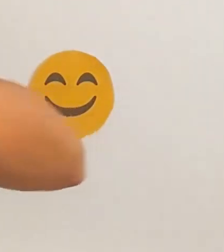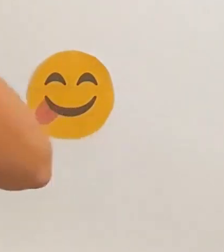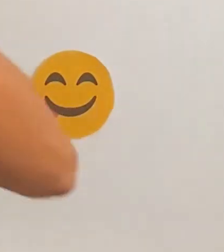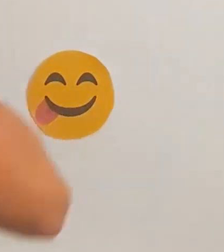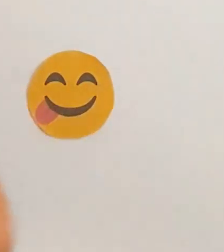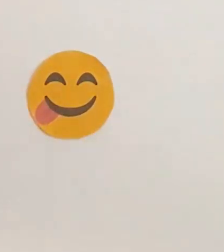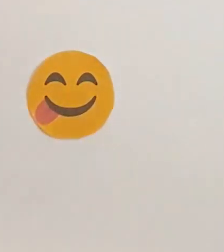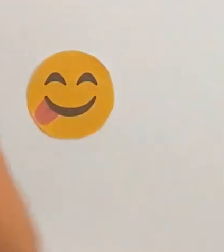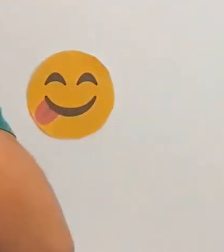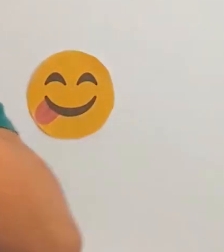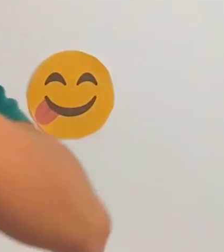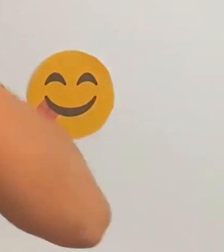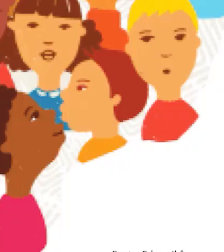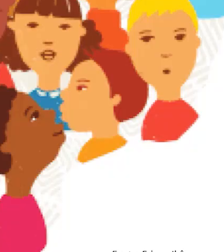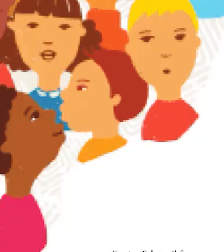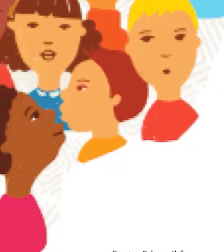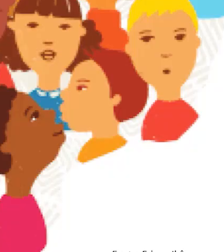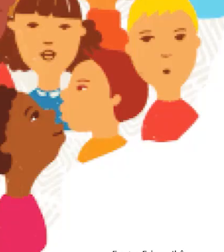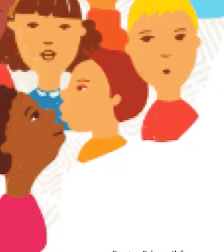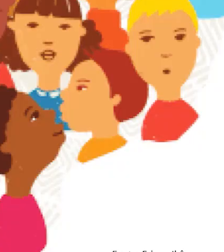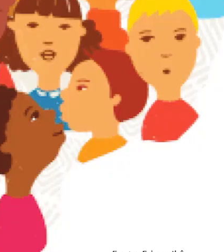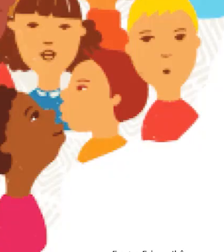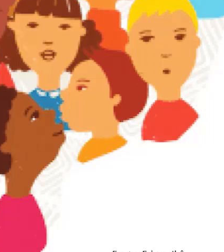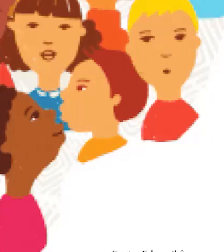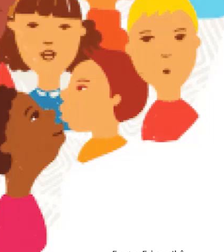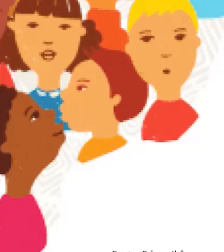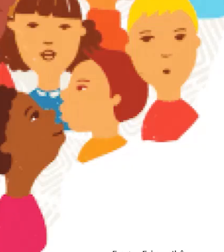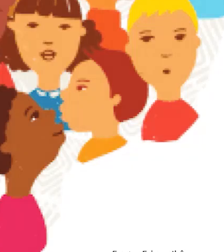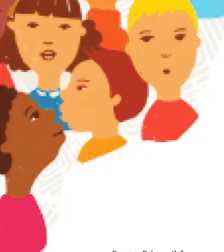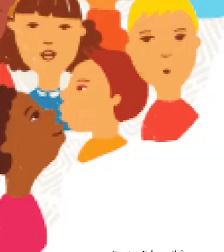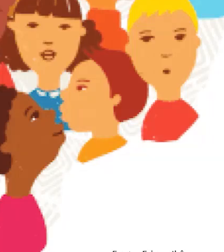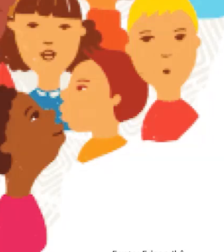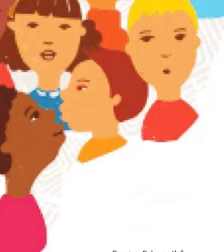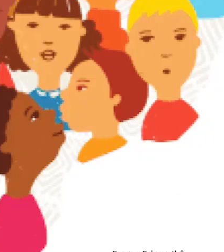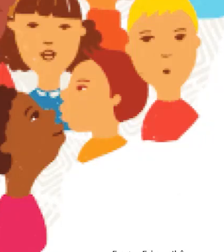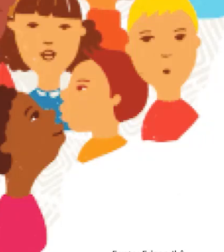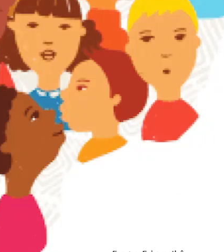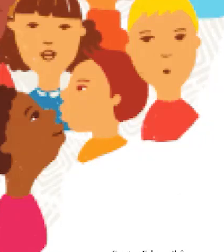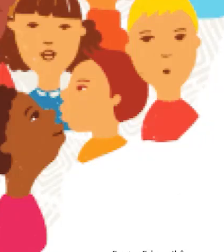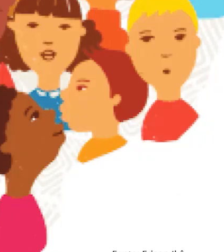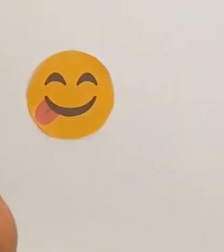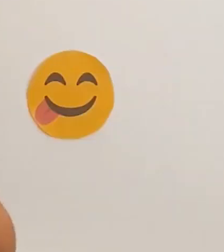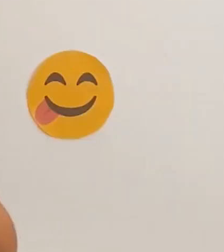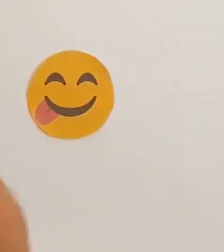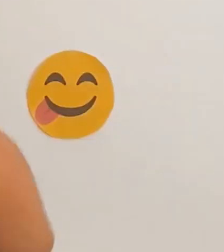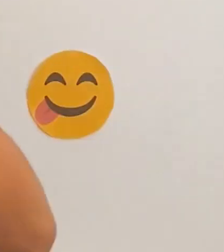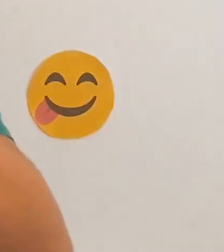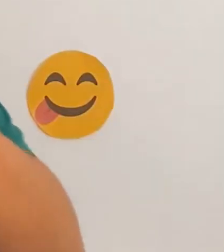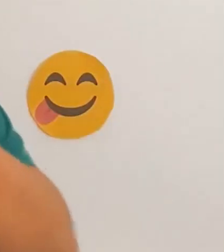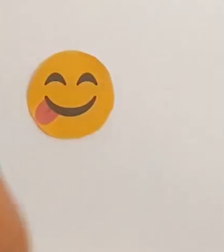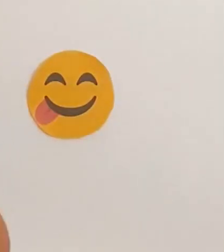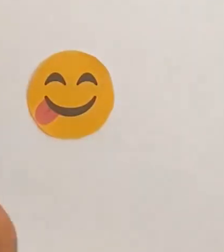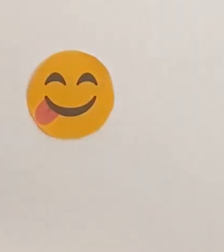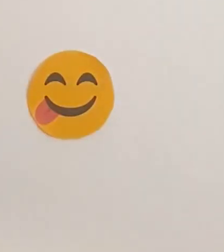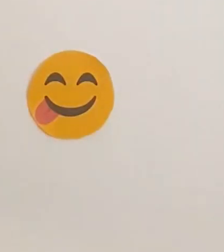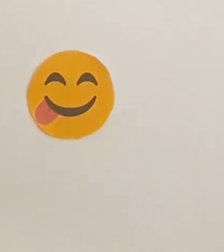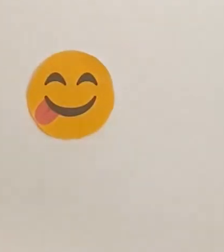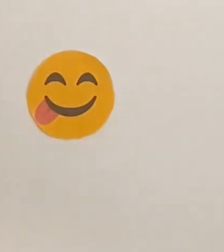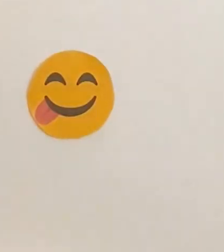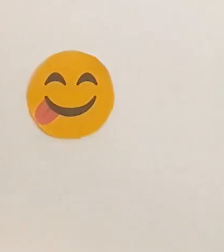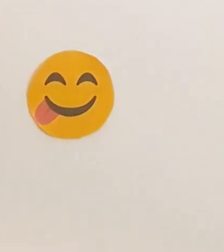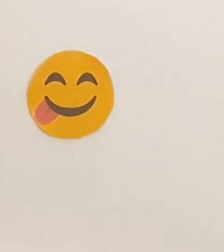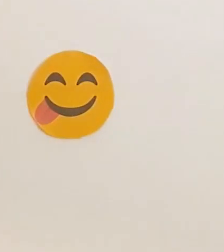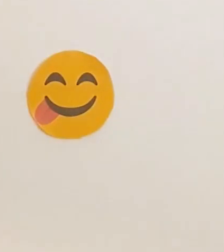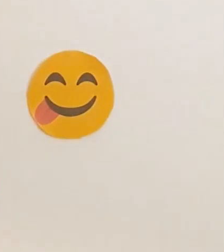sociedade como um todo, é o chamado povo brasileiro. E como se deu essa formação?